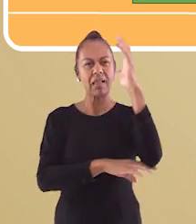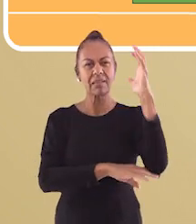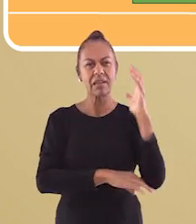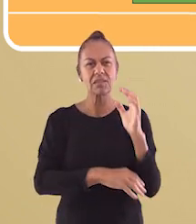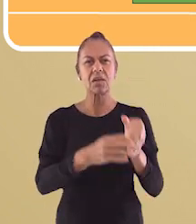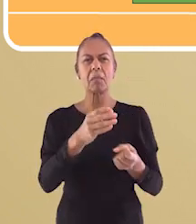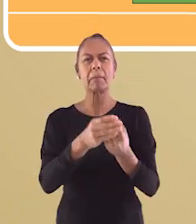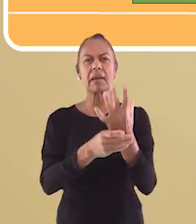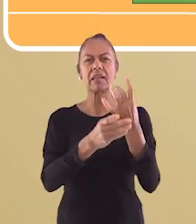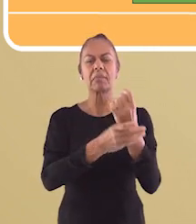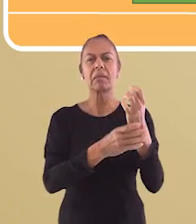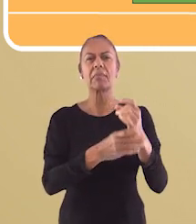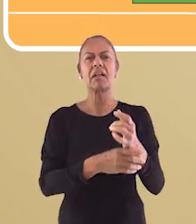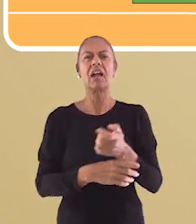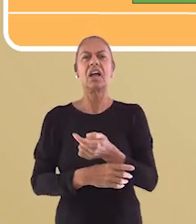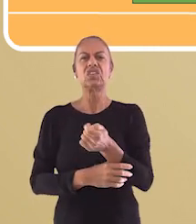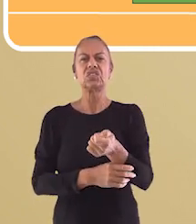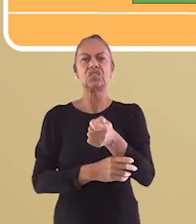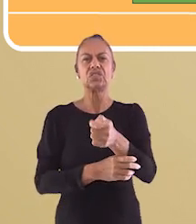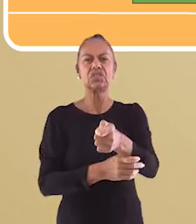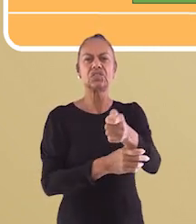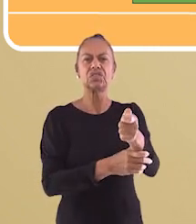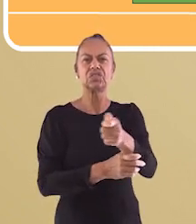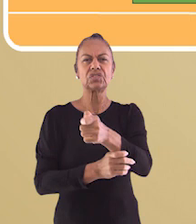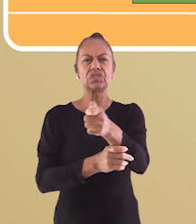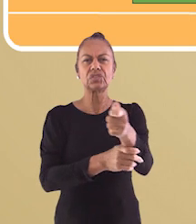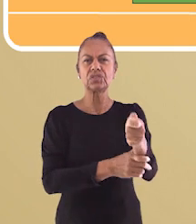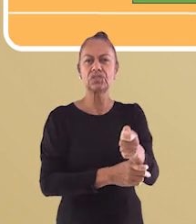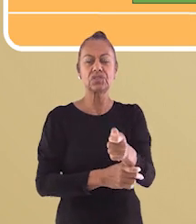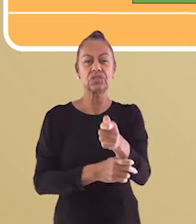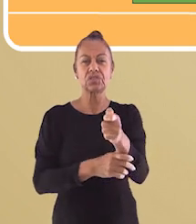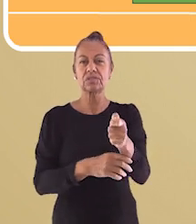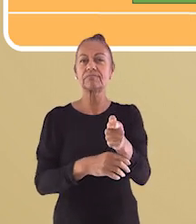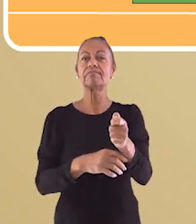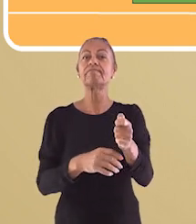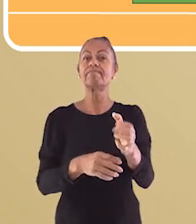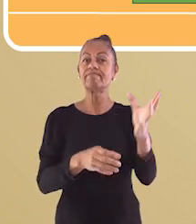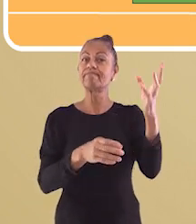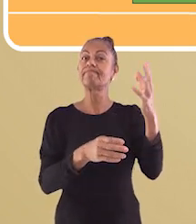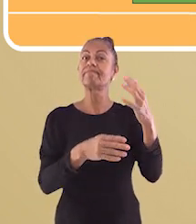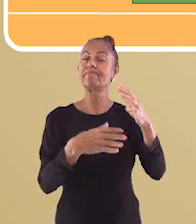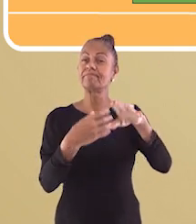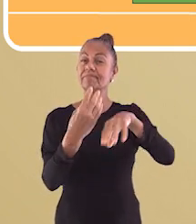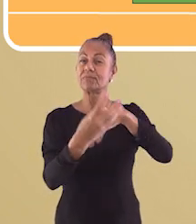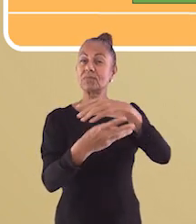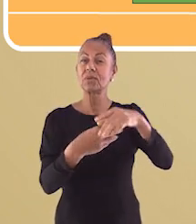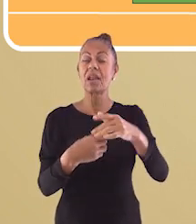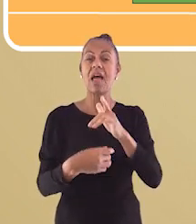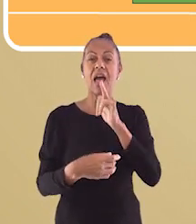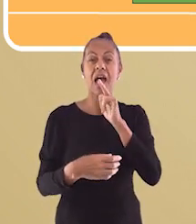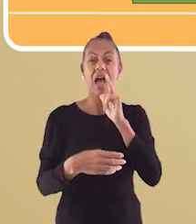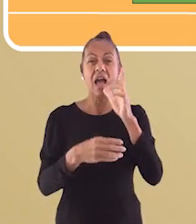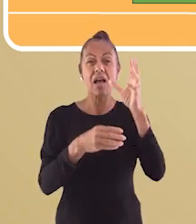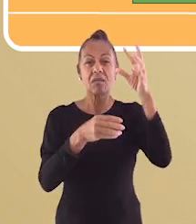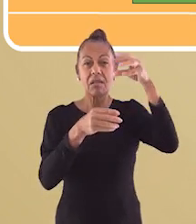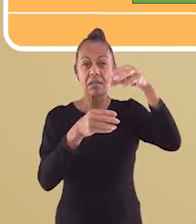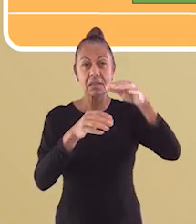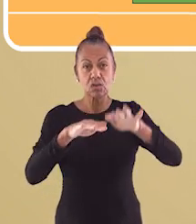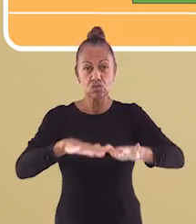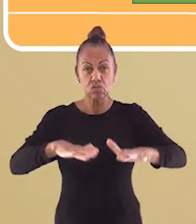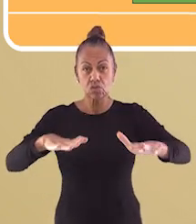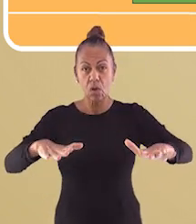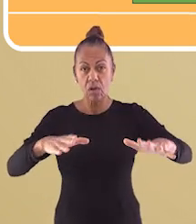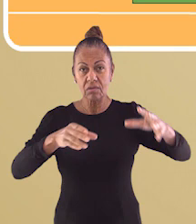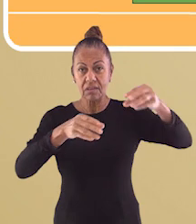jogando na água. Só que eles penetram no solo e eles atingem lençóis freáticos, né? É uma água que fica abaixo, no interior do